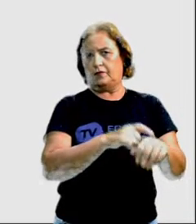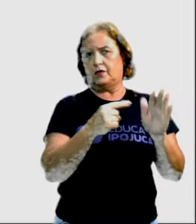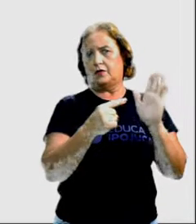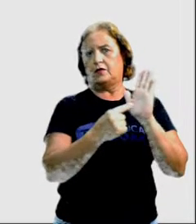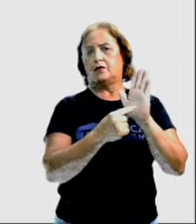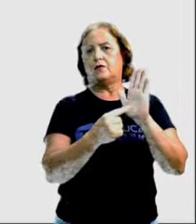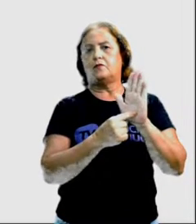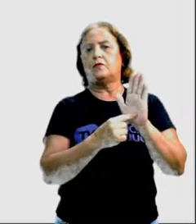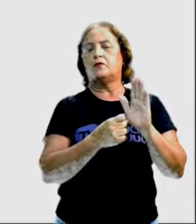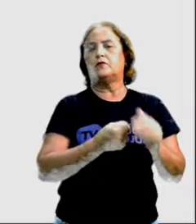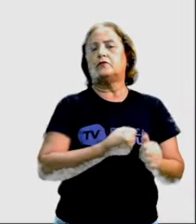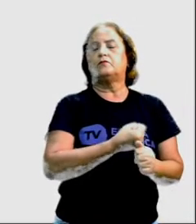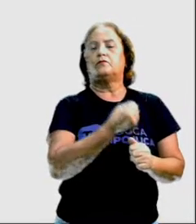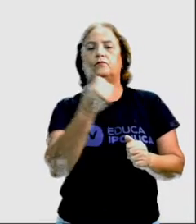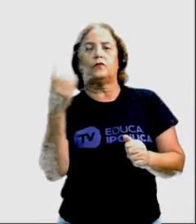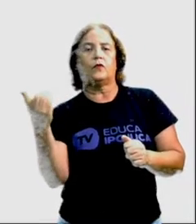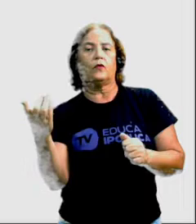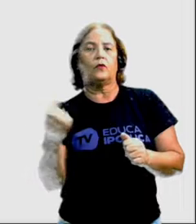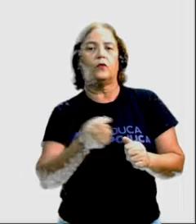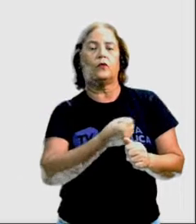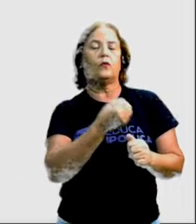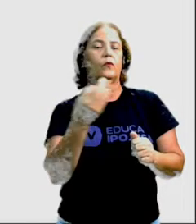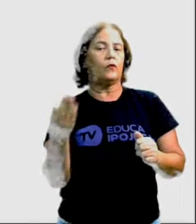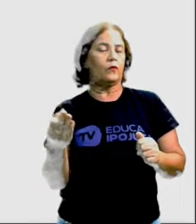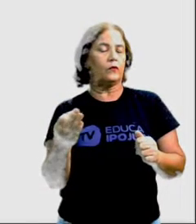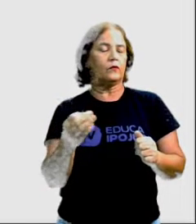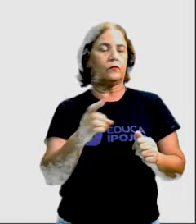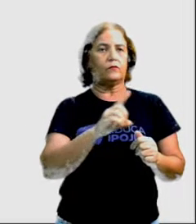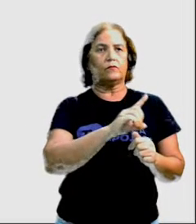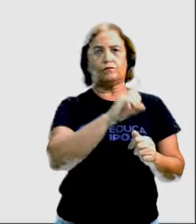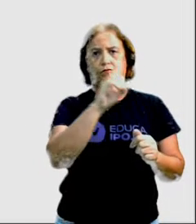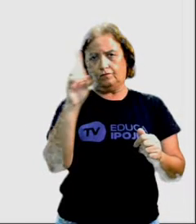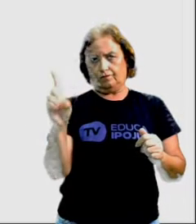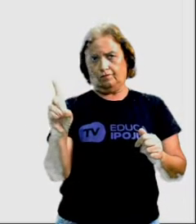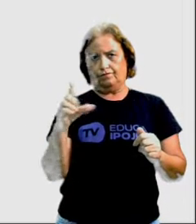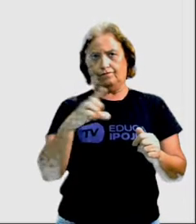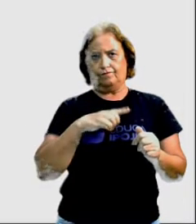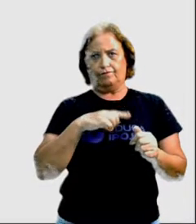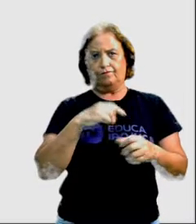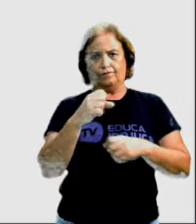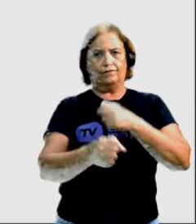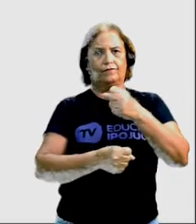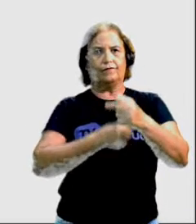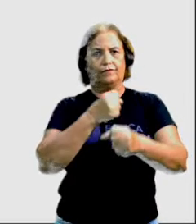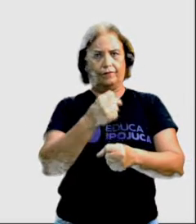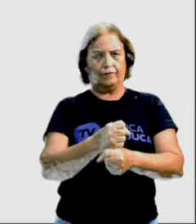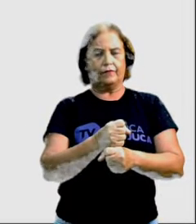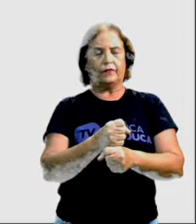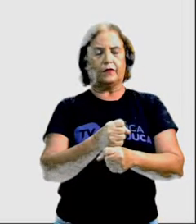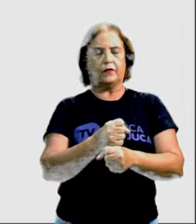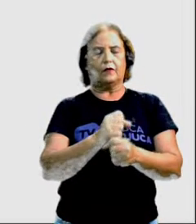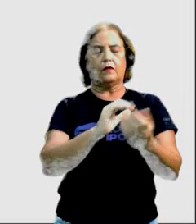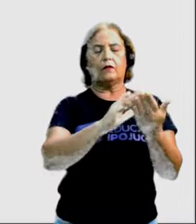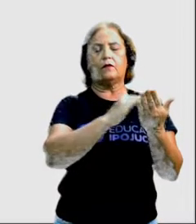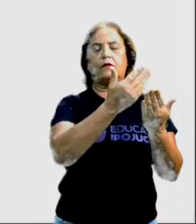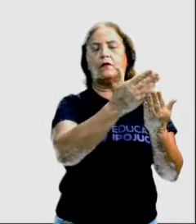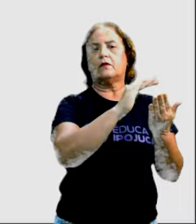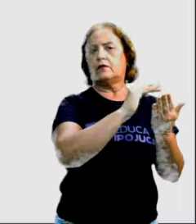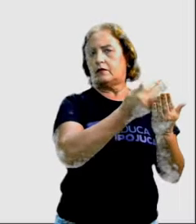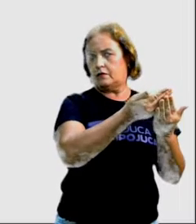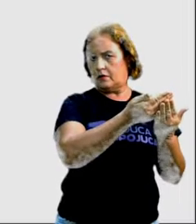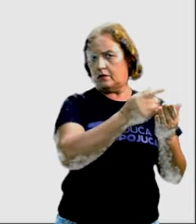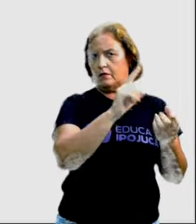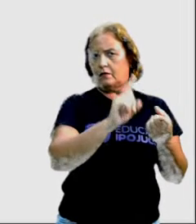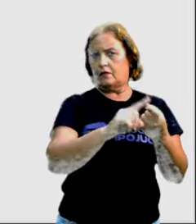indica quantos dias temos em um ano lá no calendário nós vamos